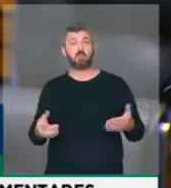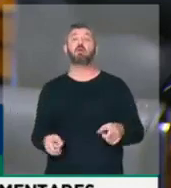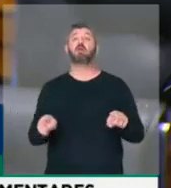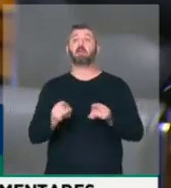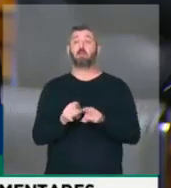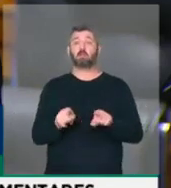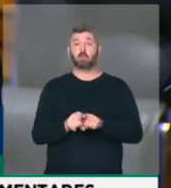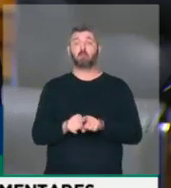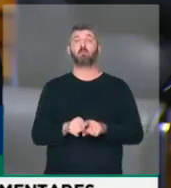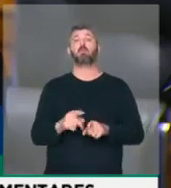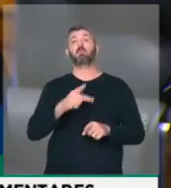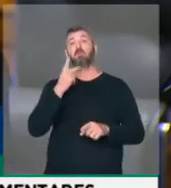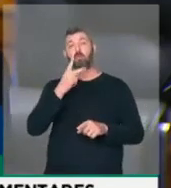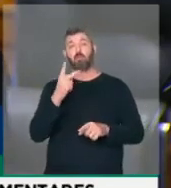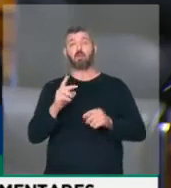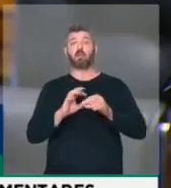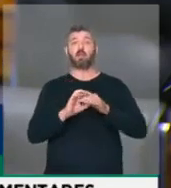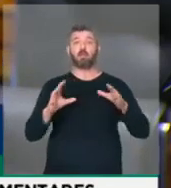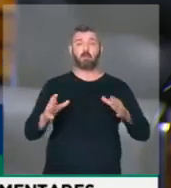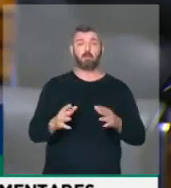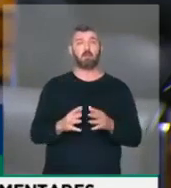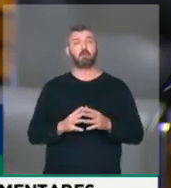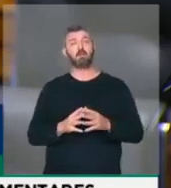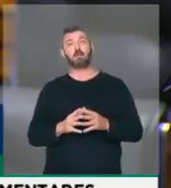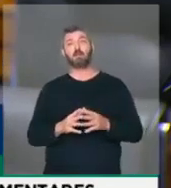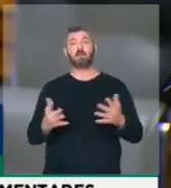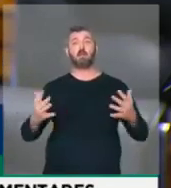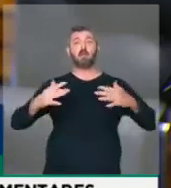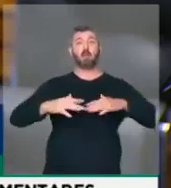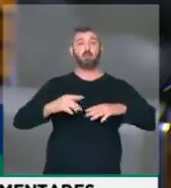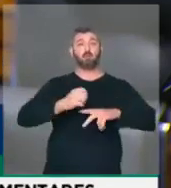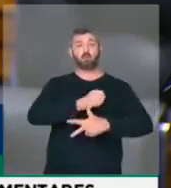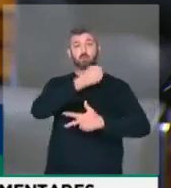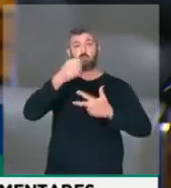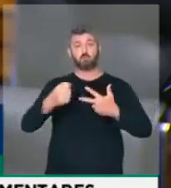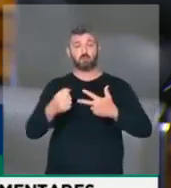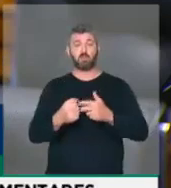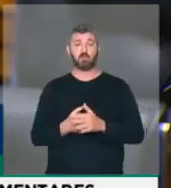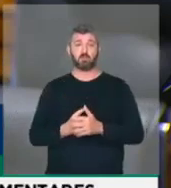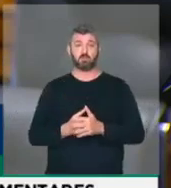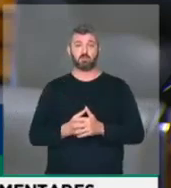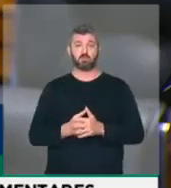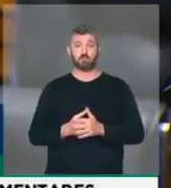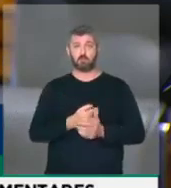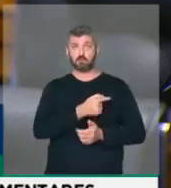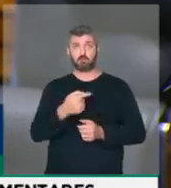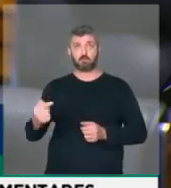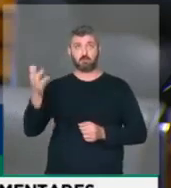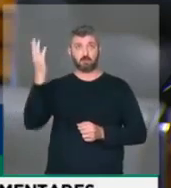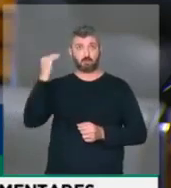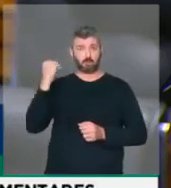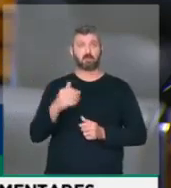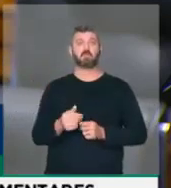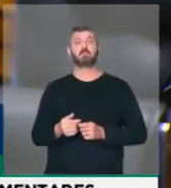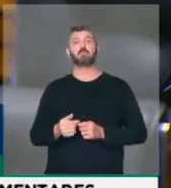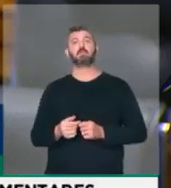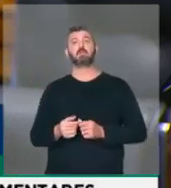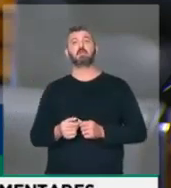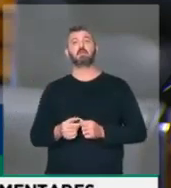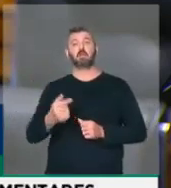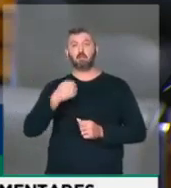afirmar também a autonomia e a harmonia entre os poderes. Semana passada, presidente, eu lhe encaminhei